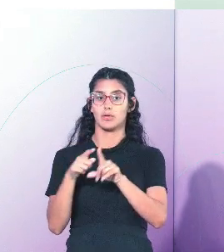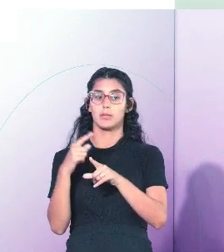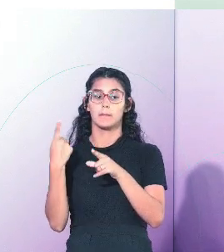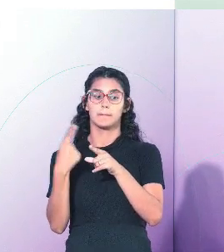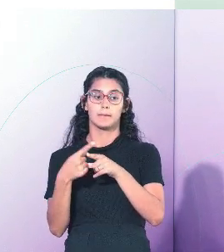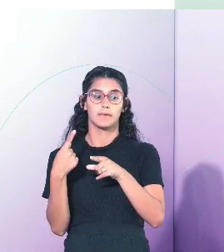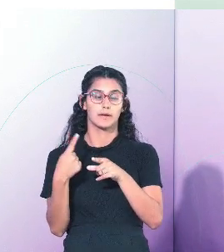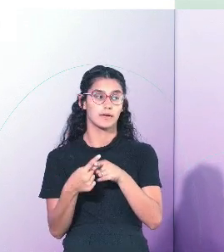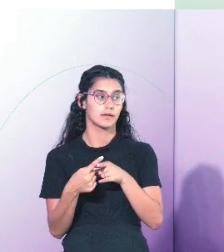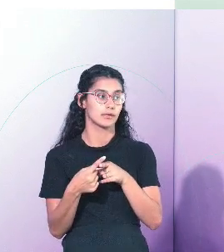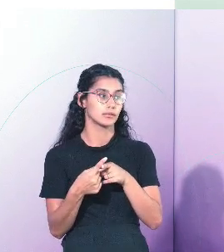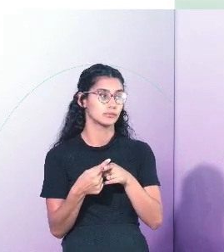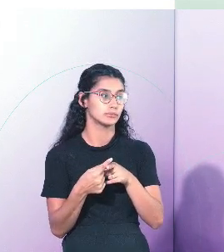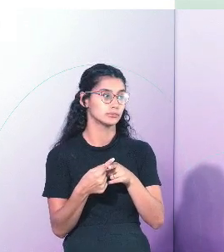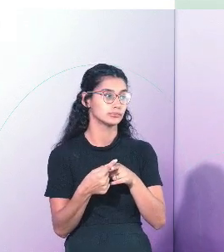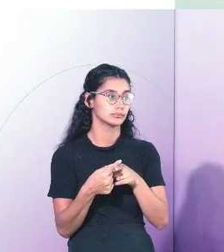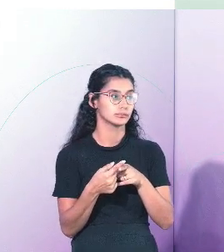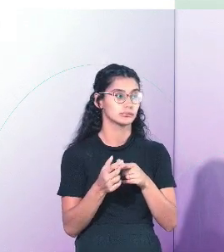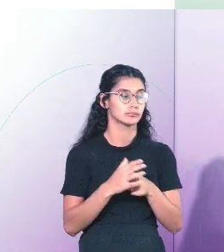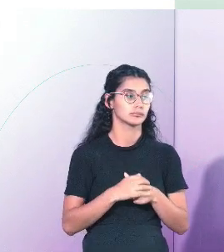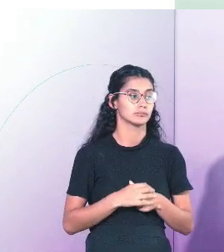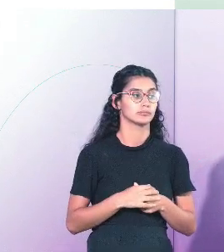porque são,